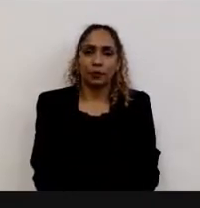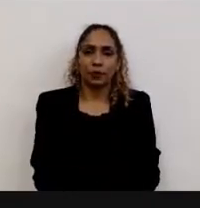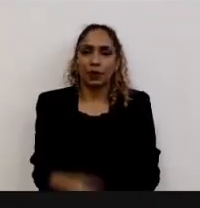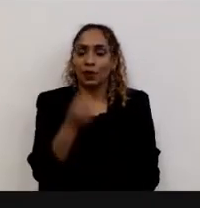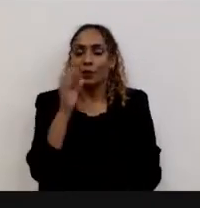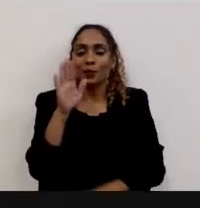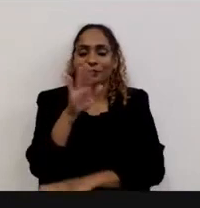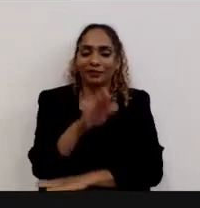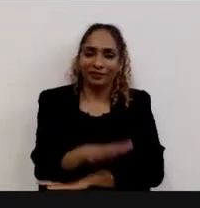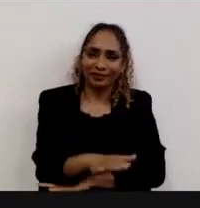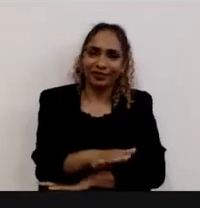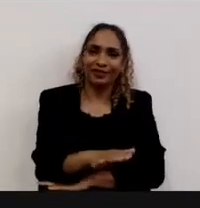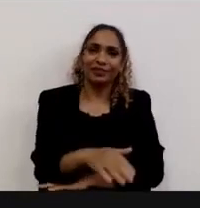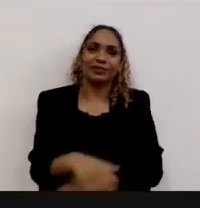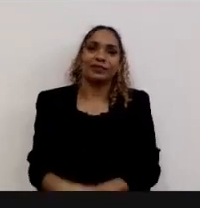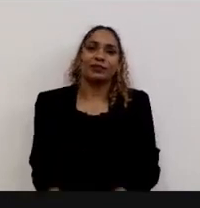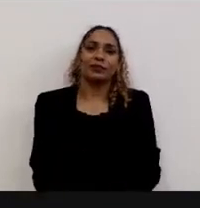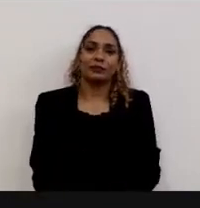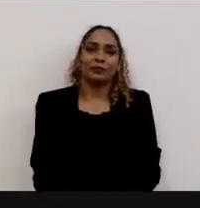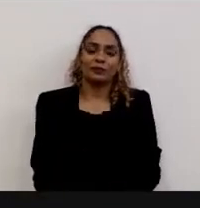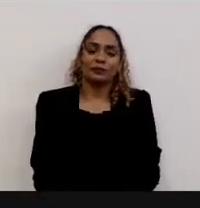Boa tarde.